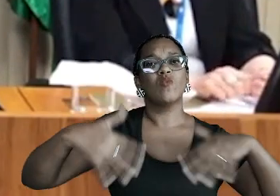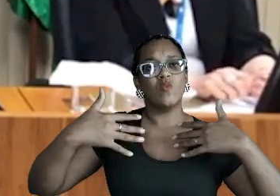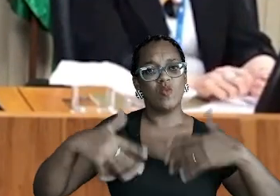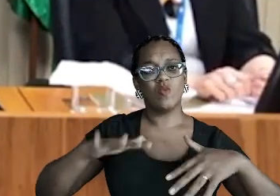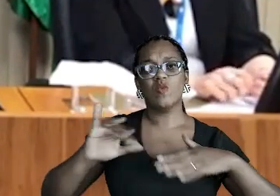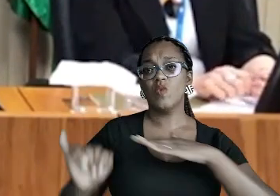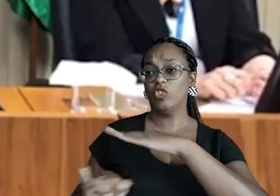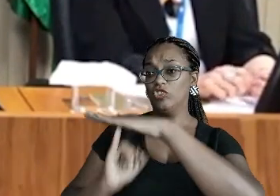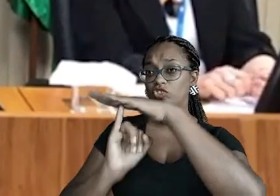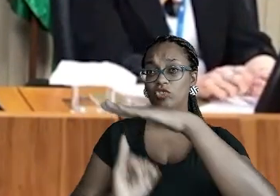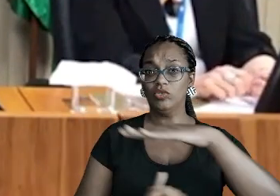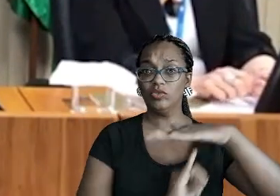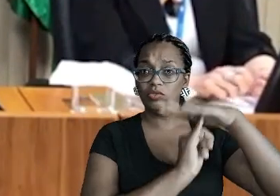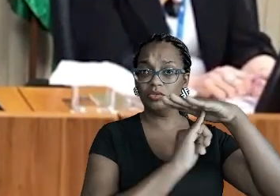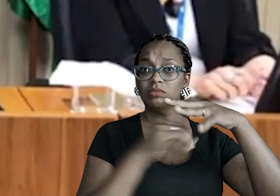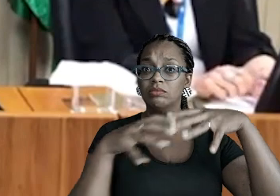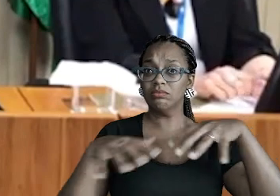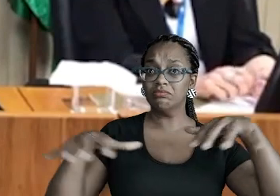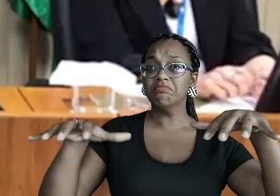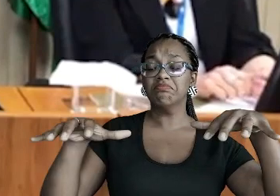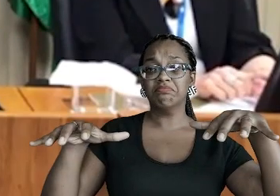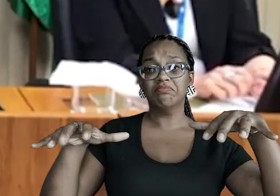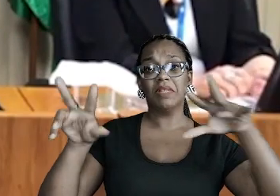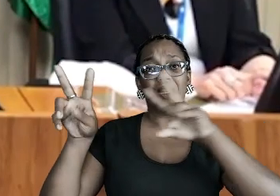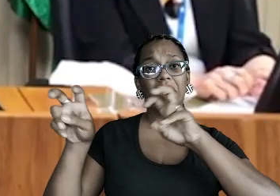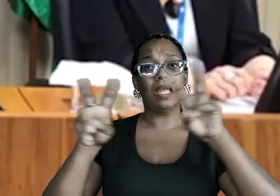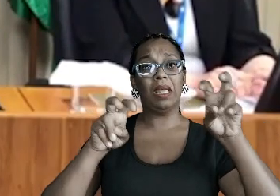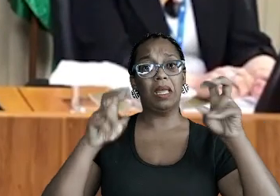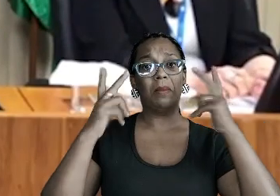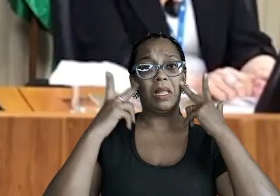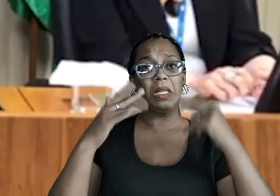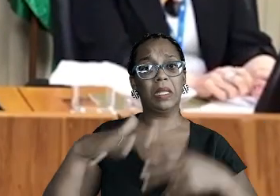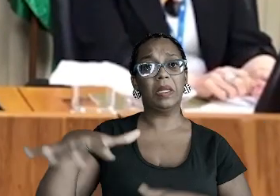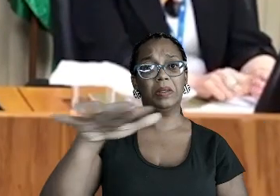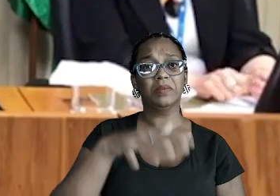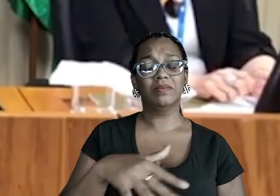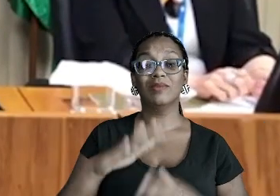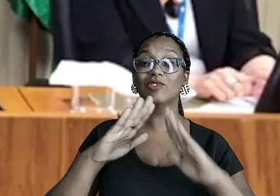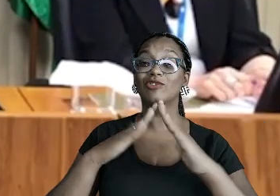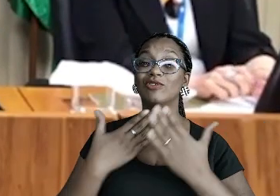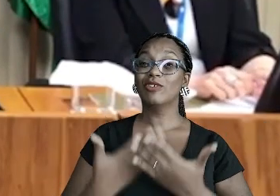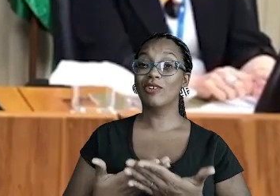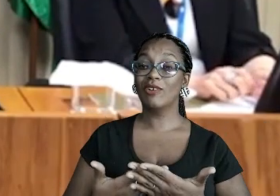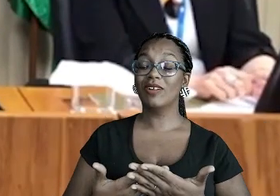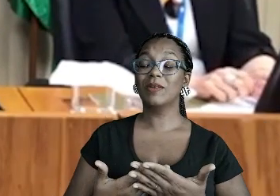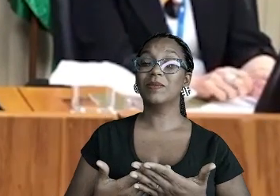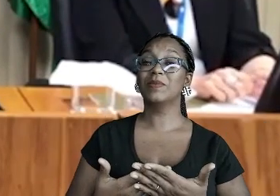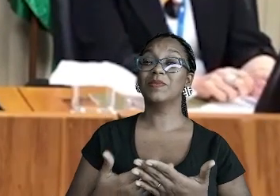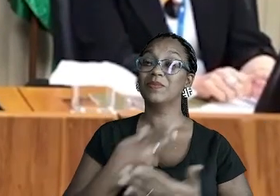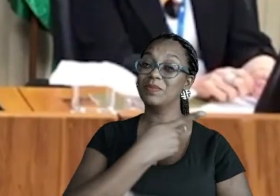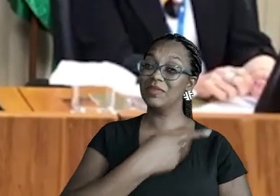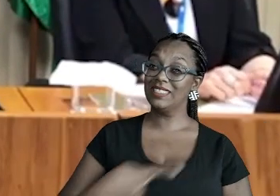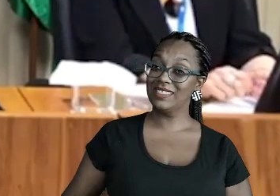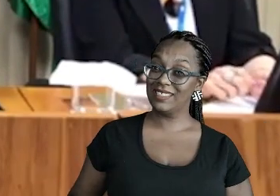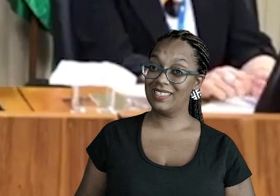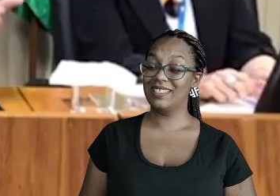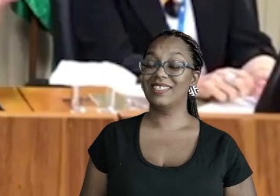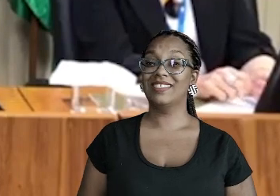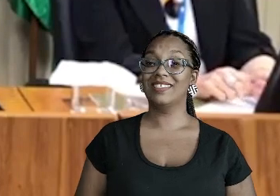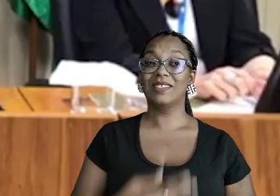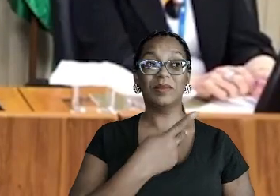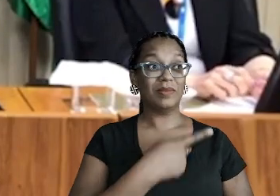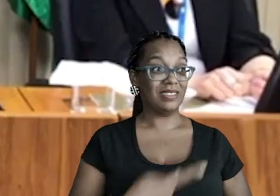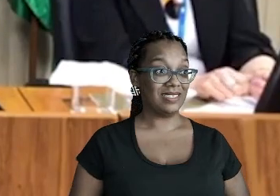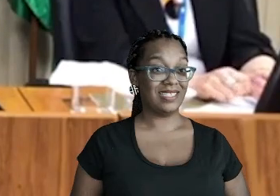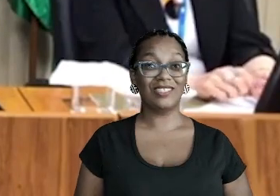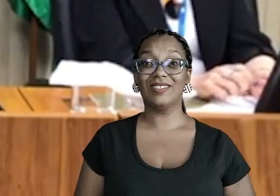institucional institucionalmente se dá até mais dessa natureza e a Escola Presidente e